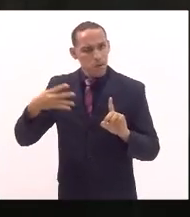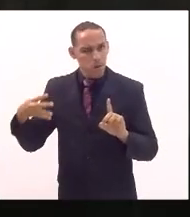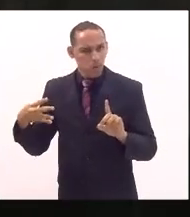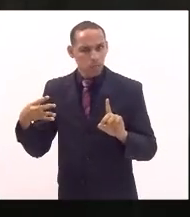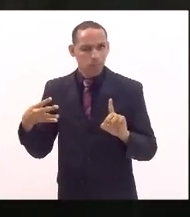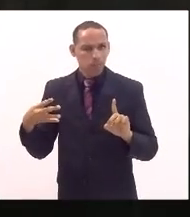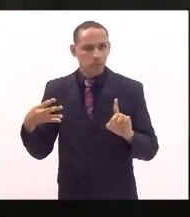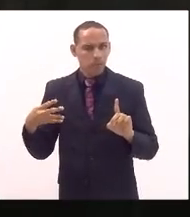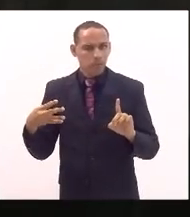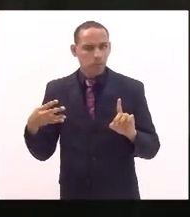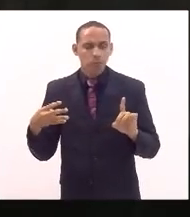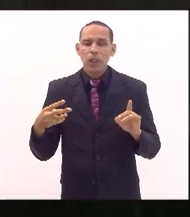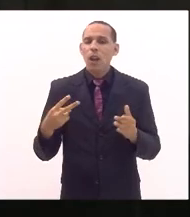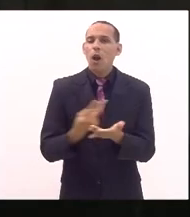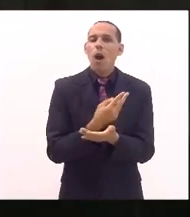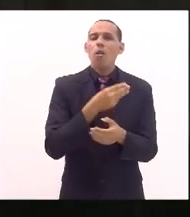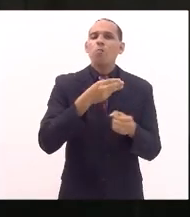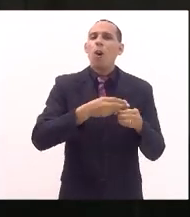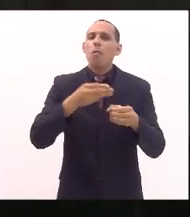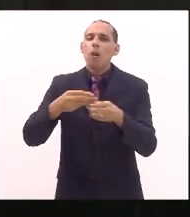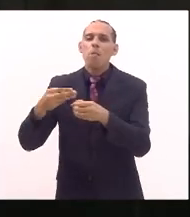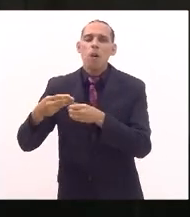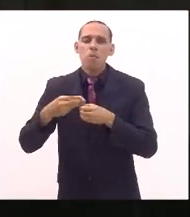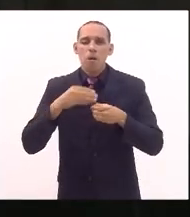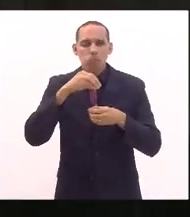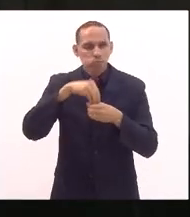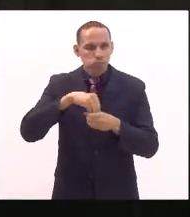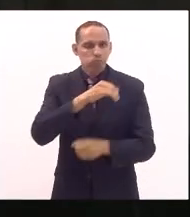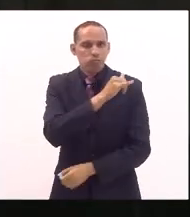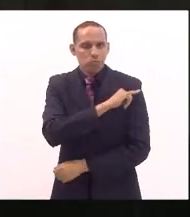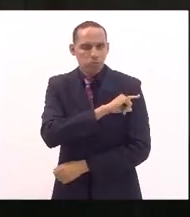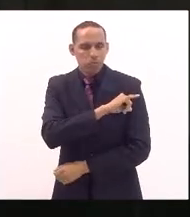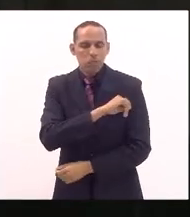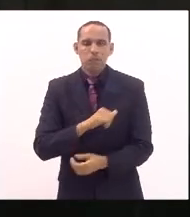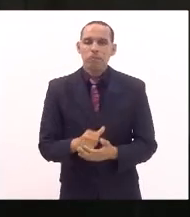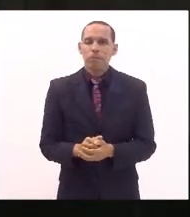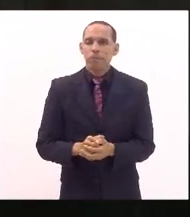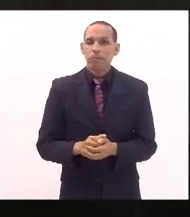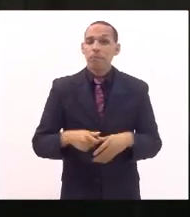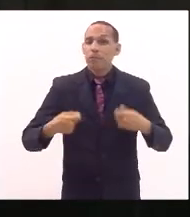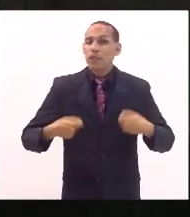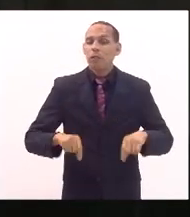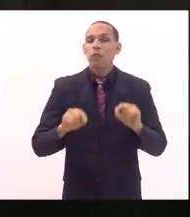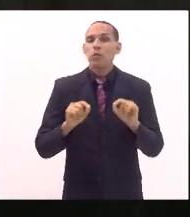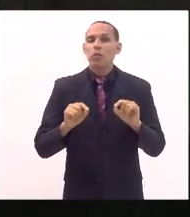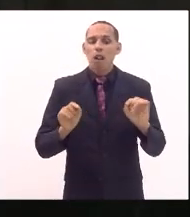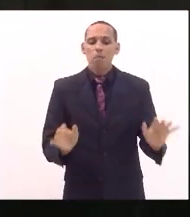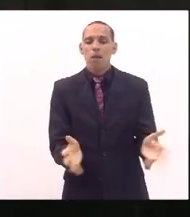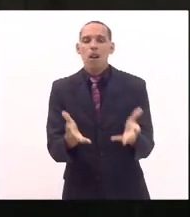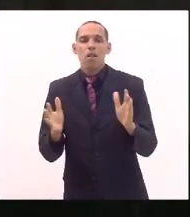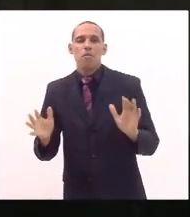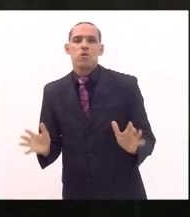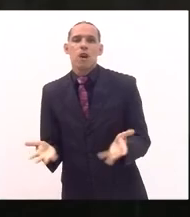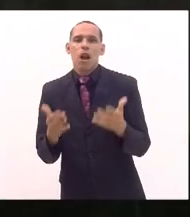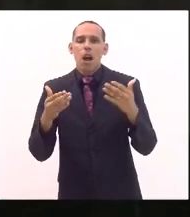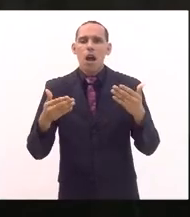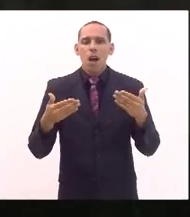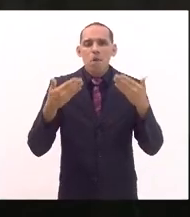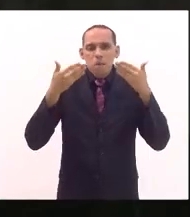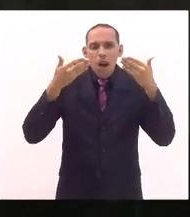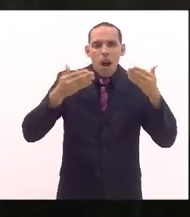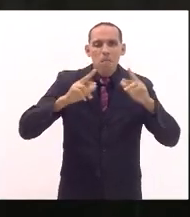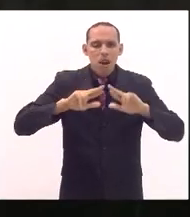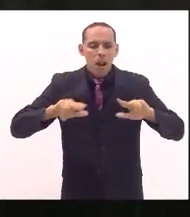que aconteça nos municípios no estado do Rio de Janeiro deve-se incentivar a realização de diferentes manifestações